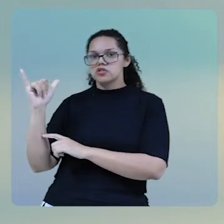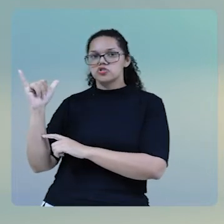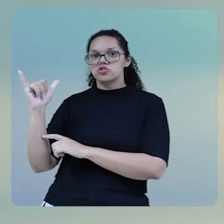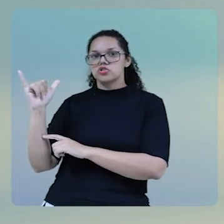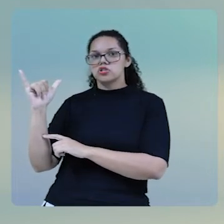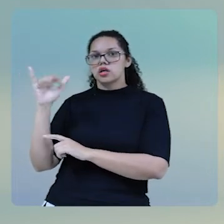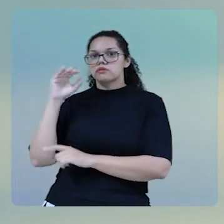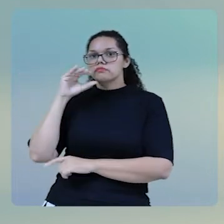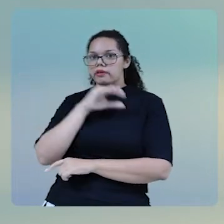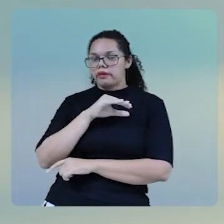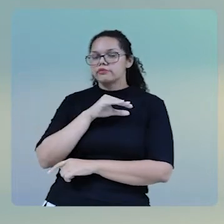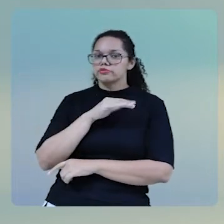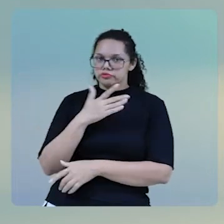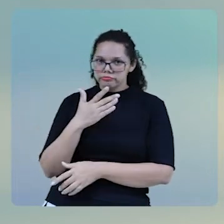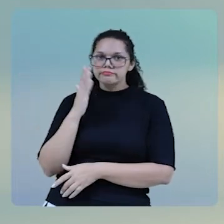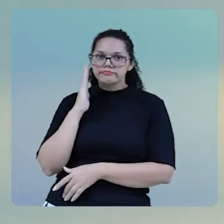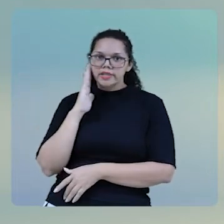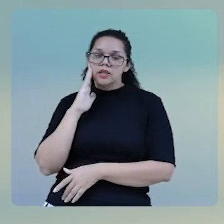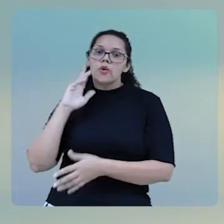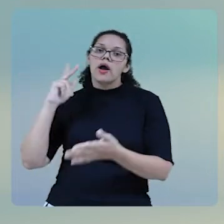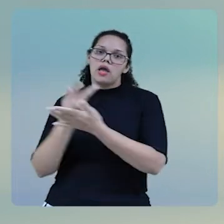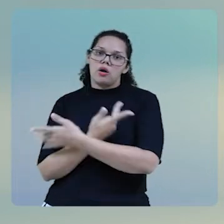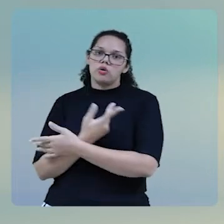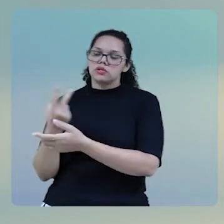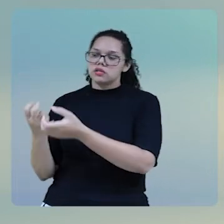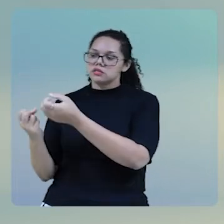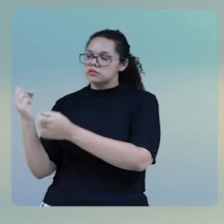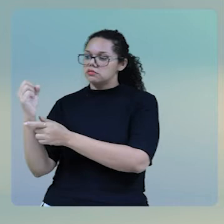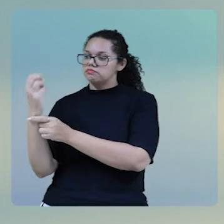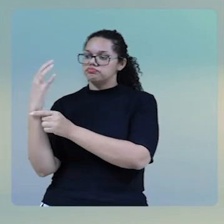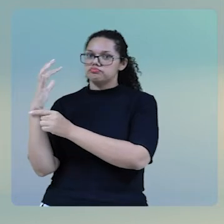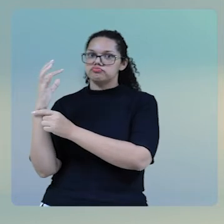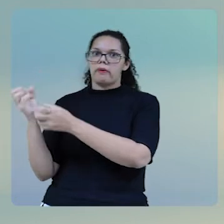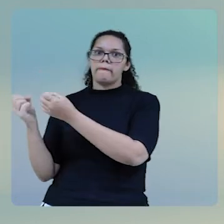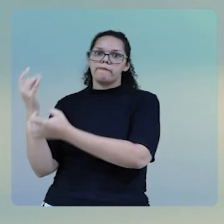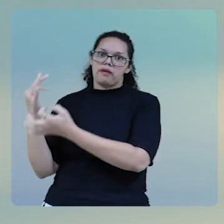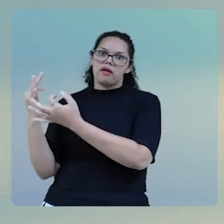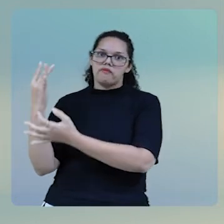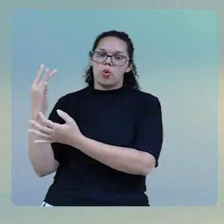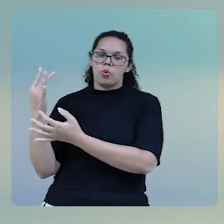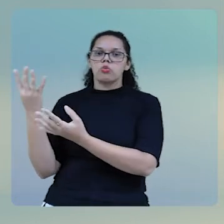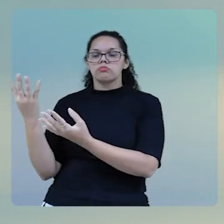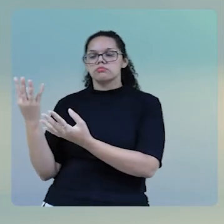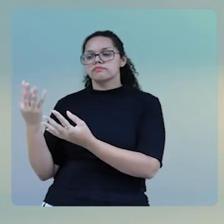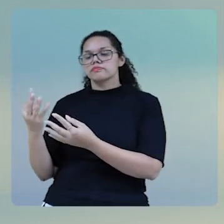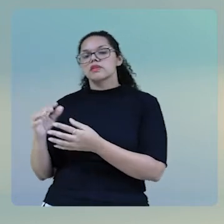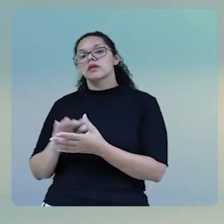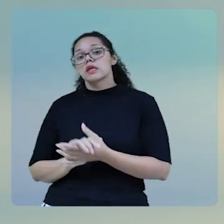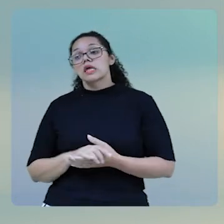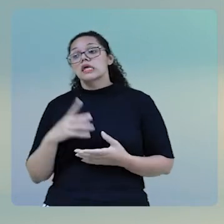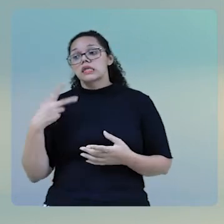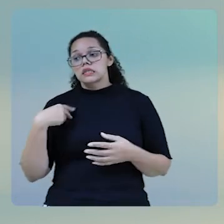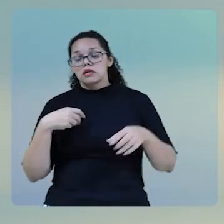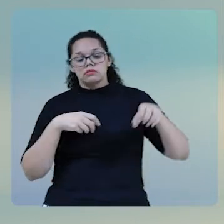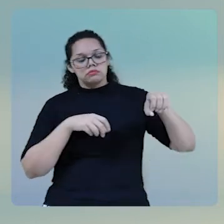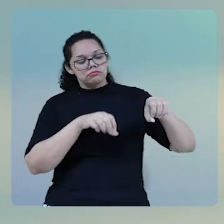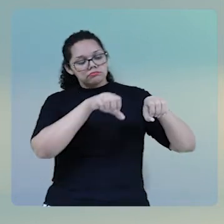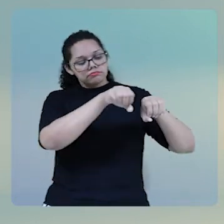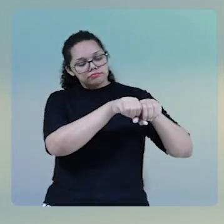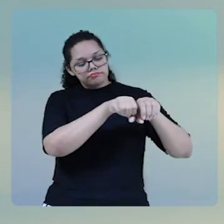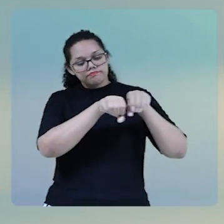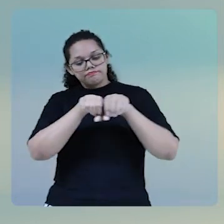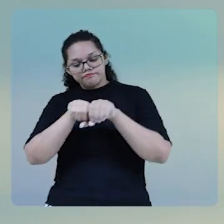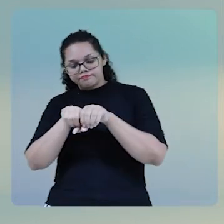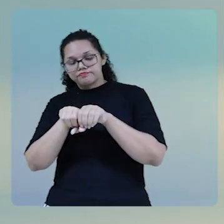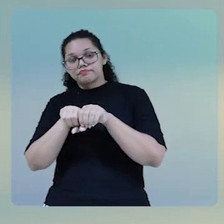Tem a pergunta aqui antes. O que ocorre com a força contra a eletromotriz e com a energia fornecida pelas pilhas que ocasiona danos ao